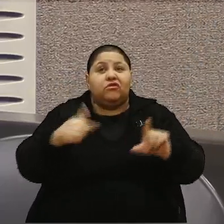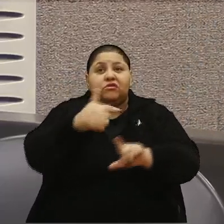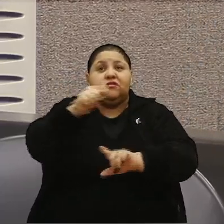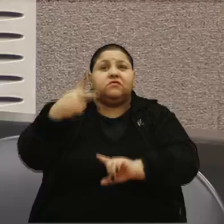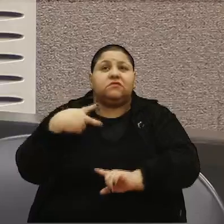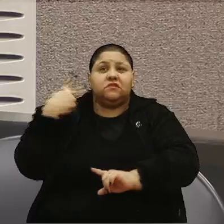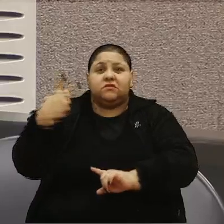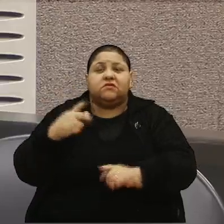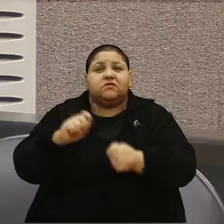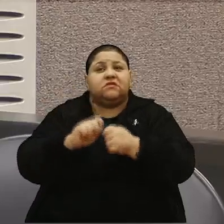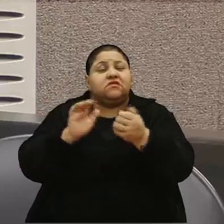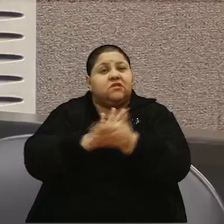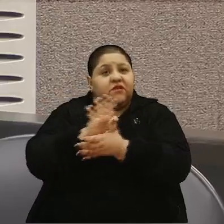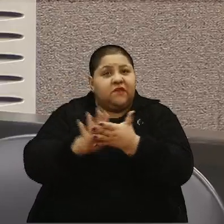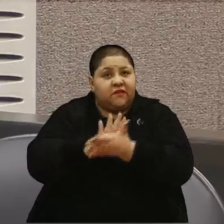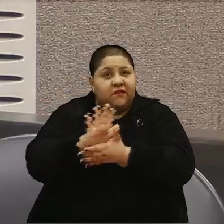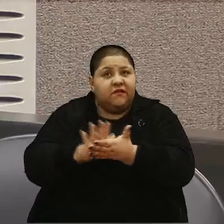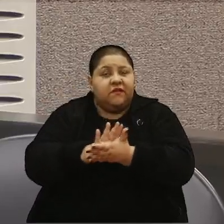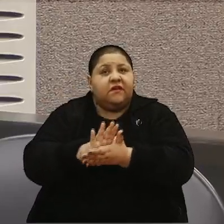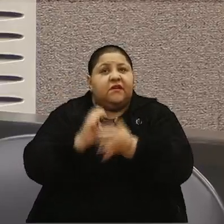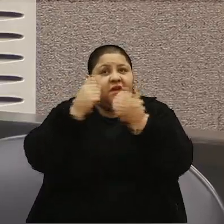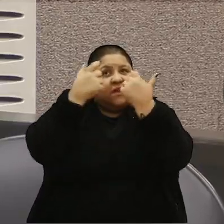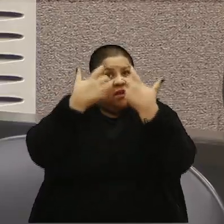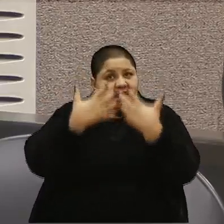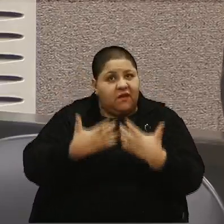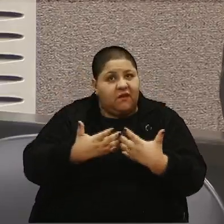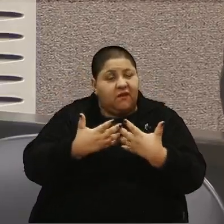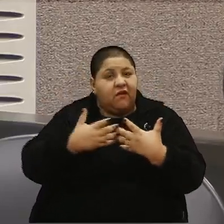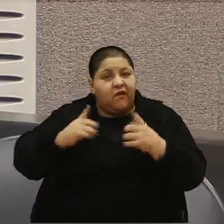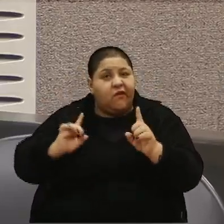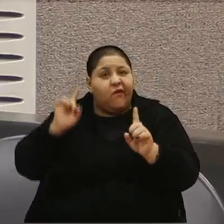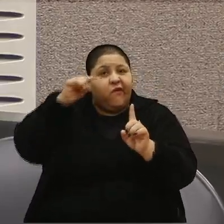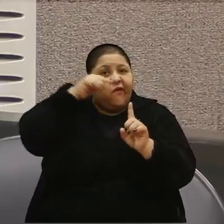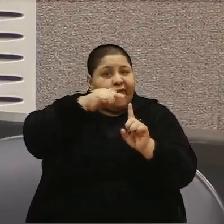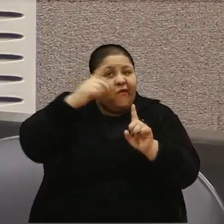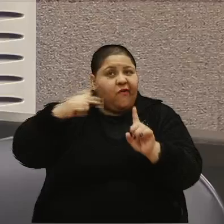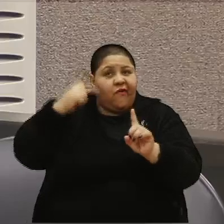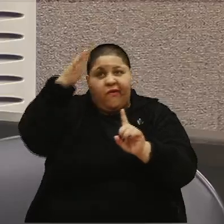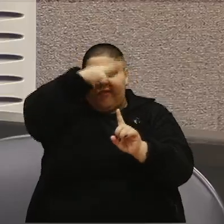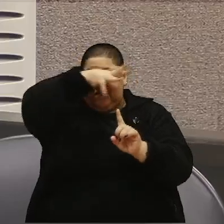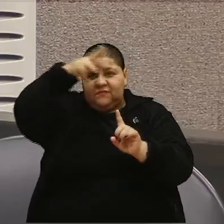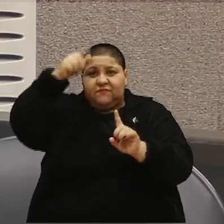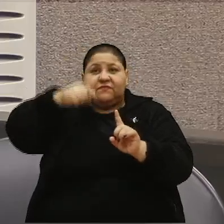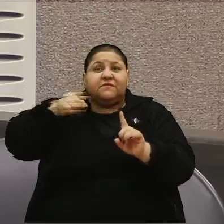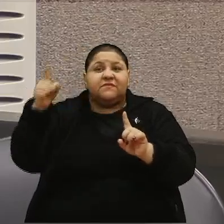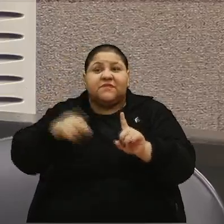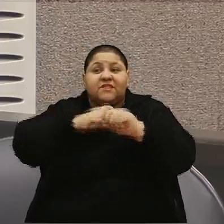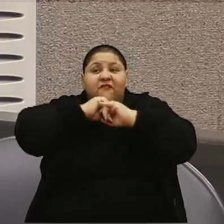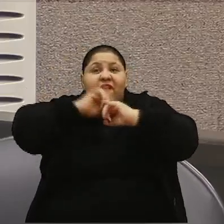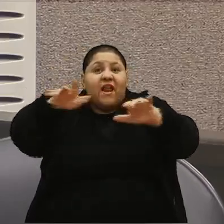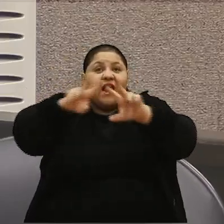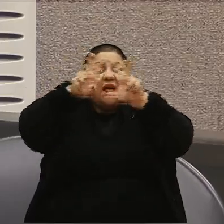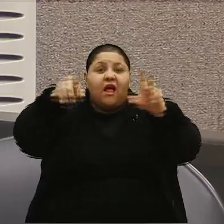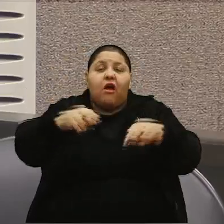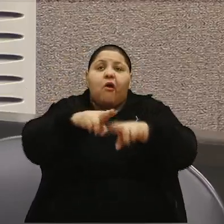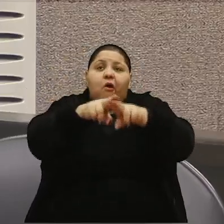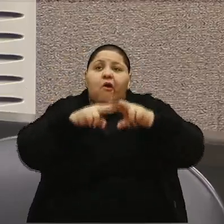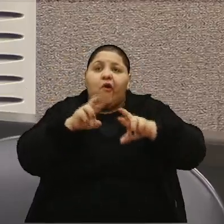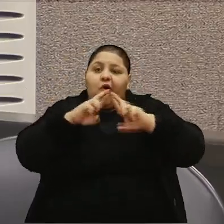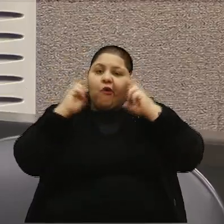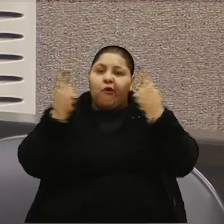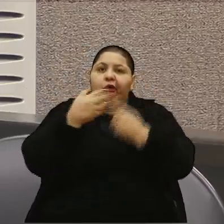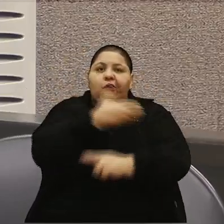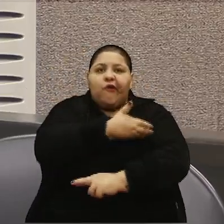não fazem nada. E o que eu expliquei, inclusive, aqui foi a missão dos parlamentares municipais é reverberar o assunto. Por isso que a gente faz audiência pública, por isso que a gente